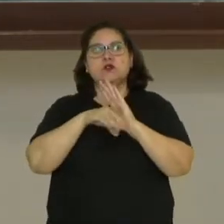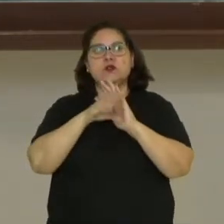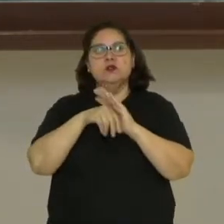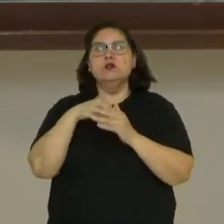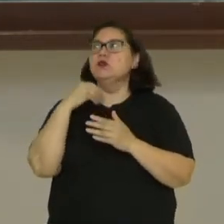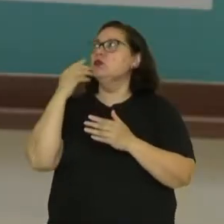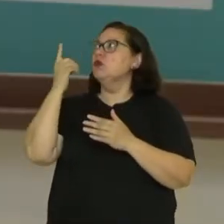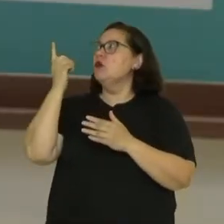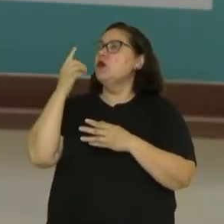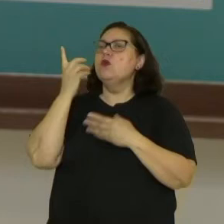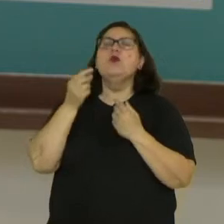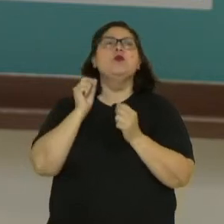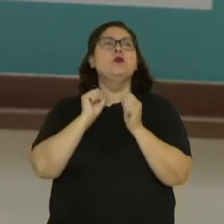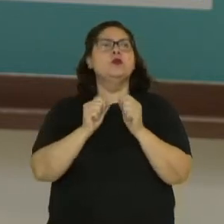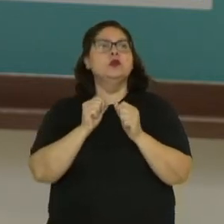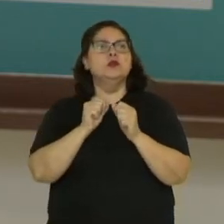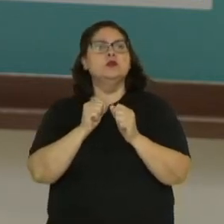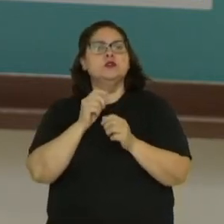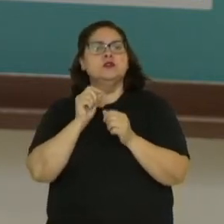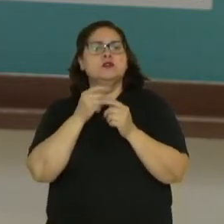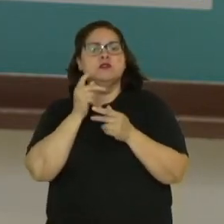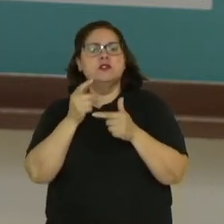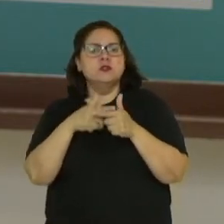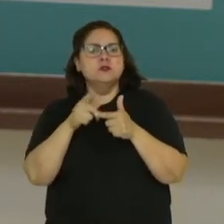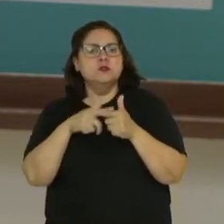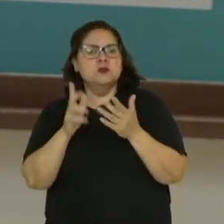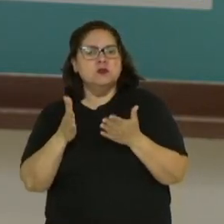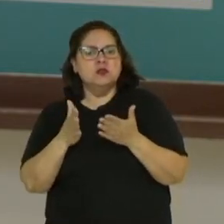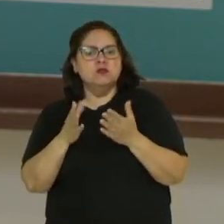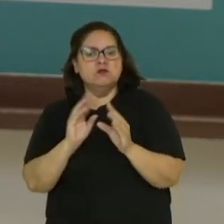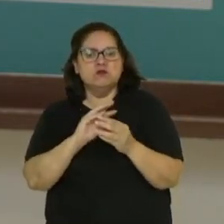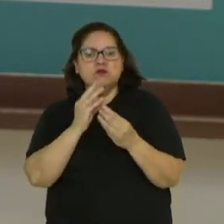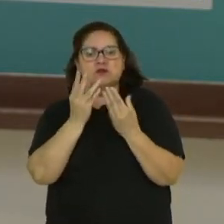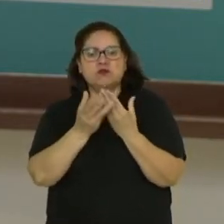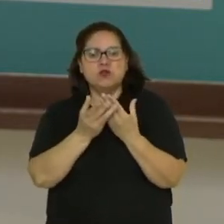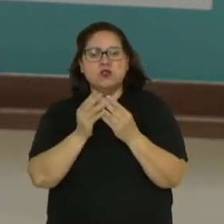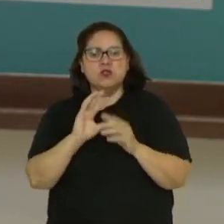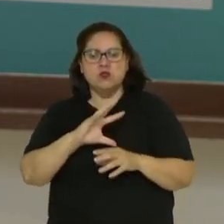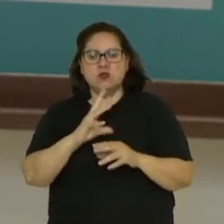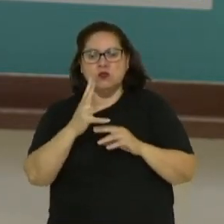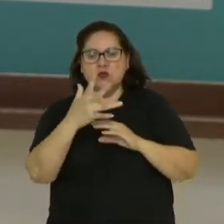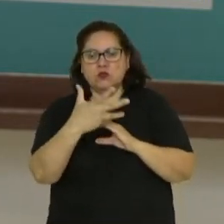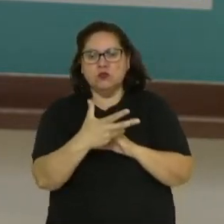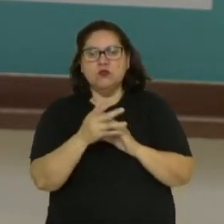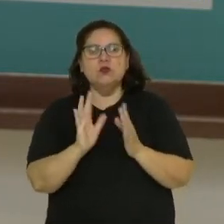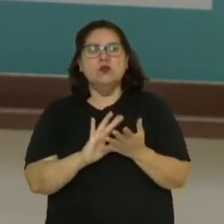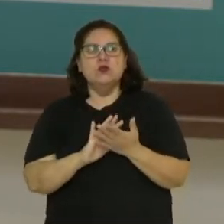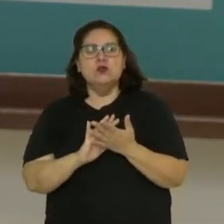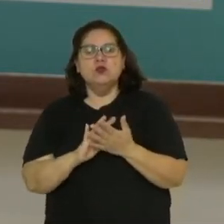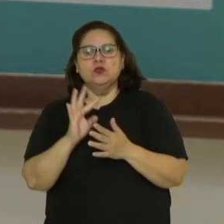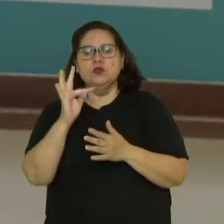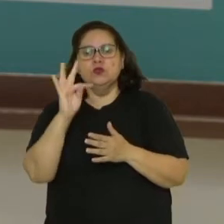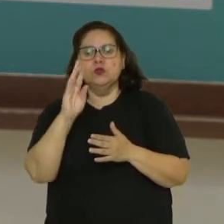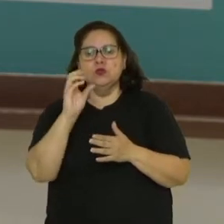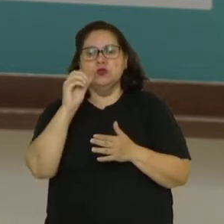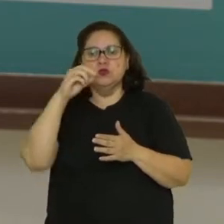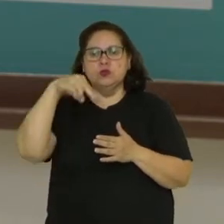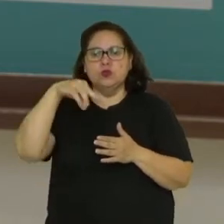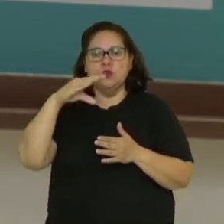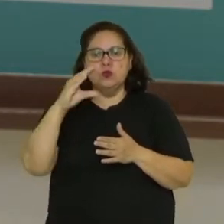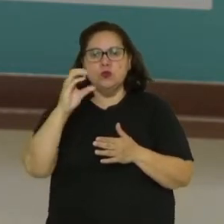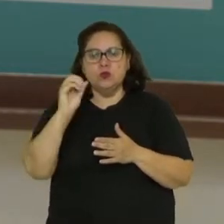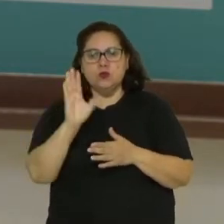conceitos. Como que podemos resolver situações, problema envolvendo o sólido geométrico do tronco de cone? A